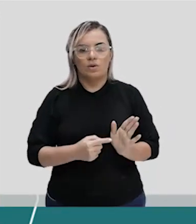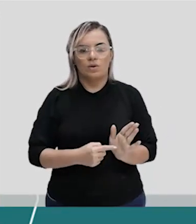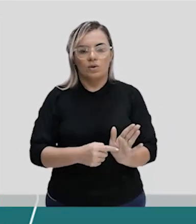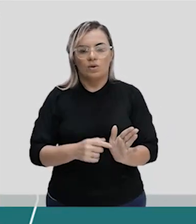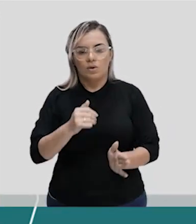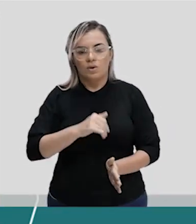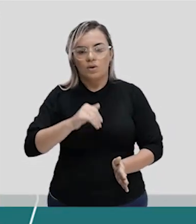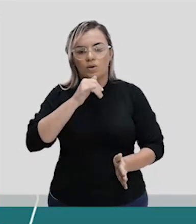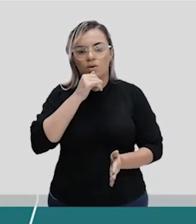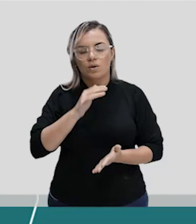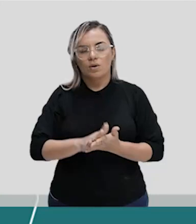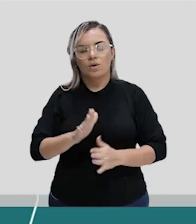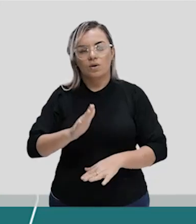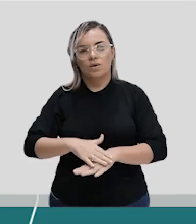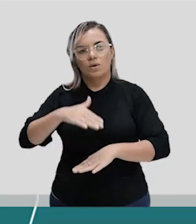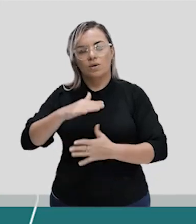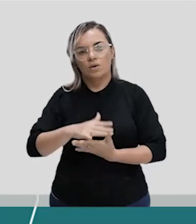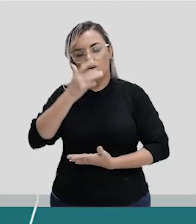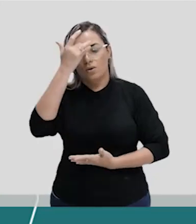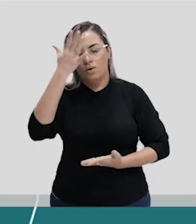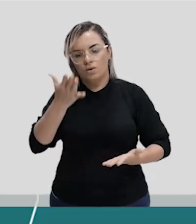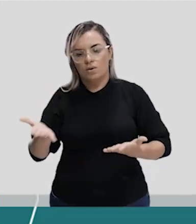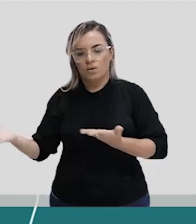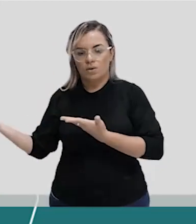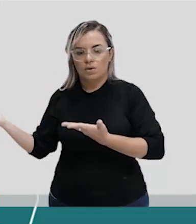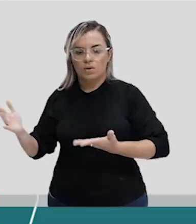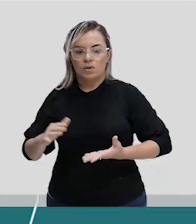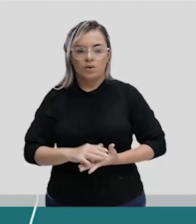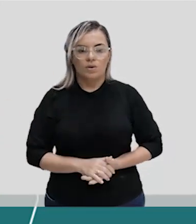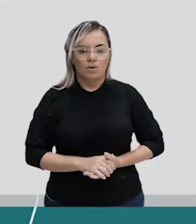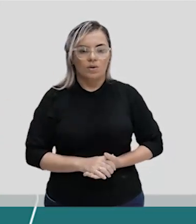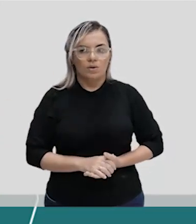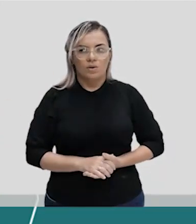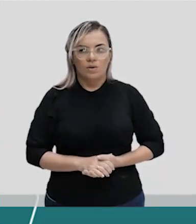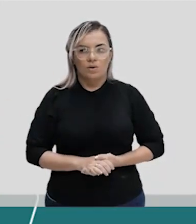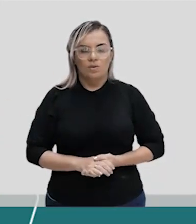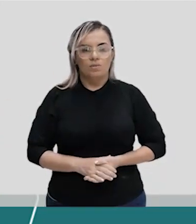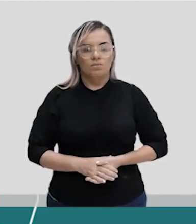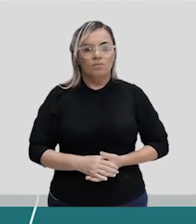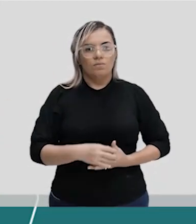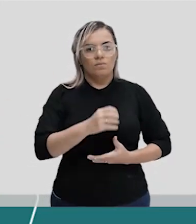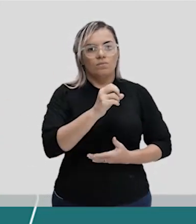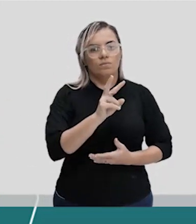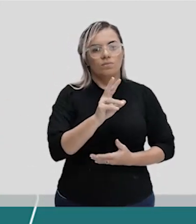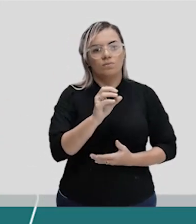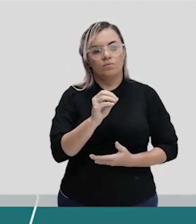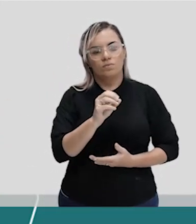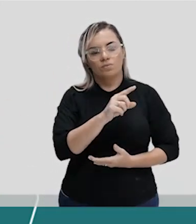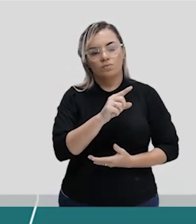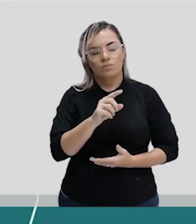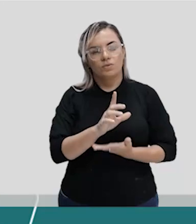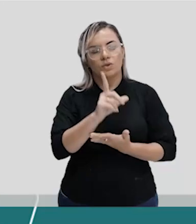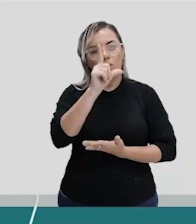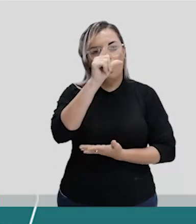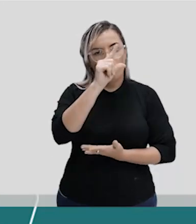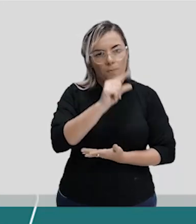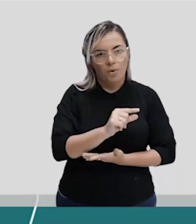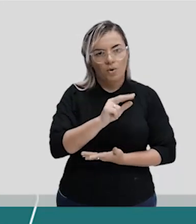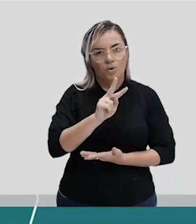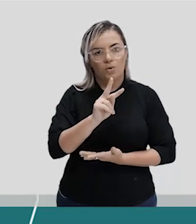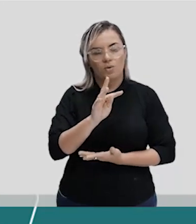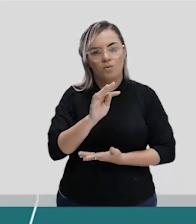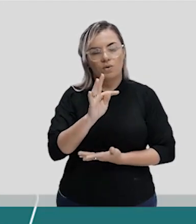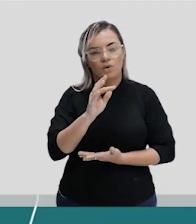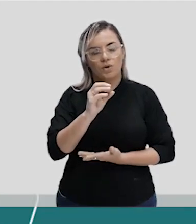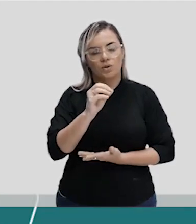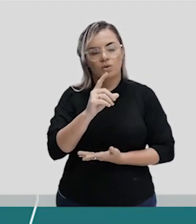fácil. Vamos lá. Olha aqui, ó. Nesse ovo, ele tem pouco vitelo, tá? No ovo do anfioxo, que é um